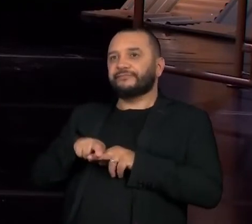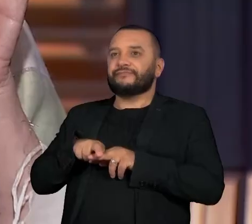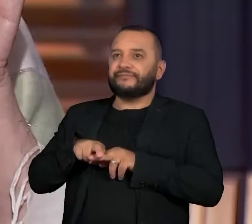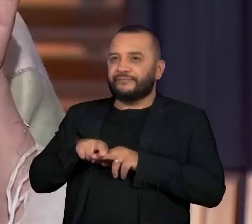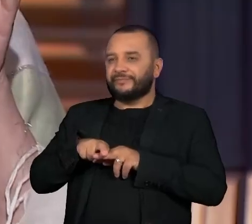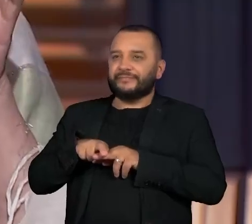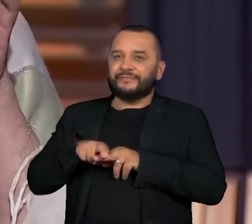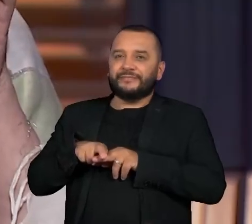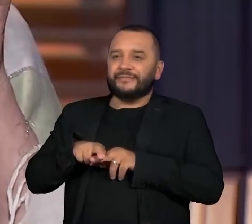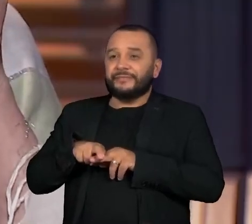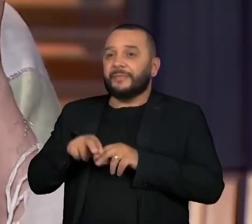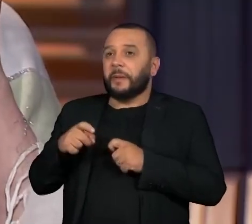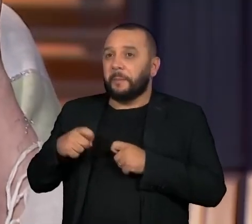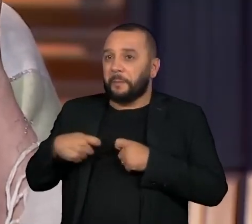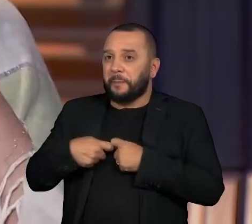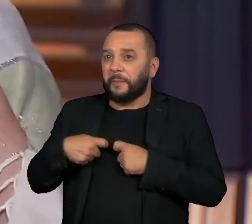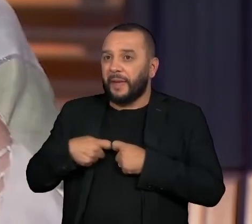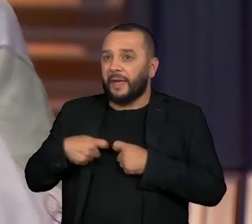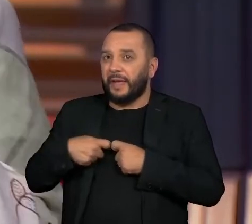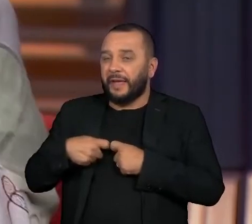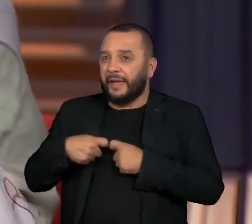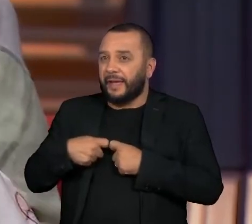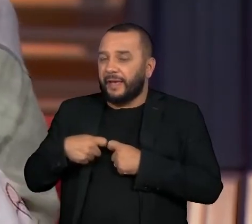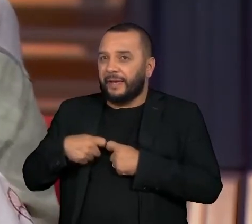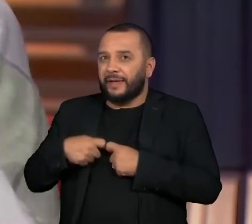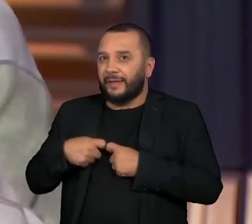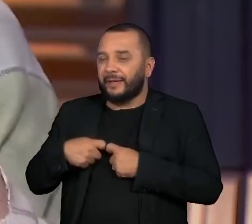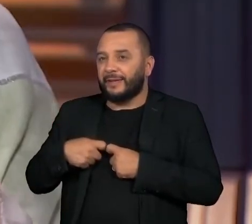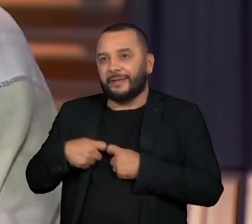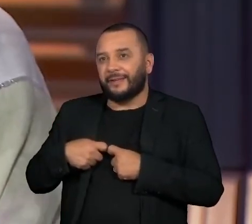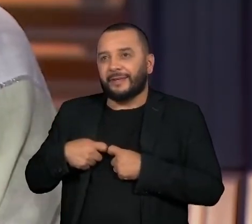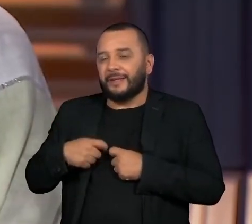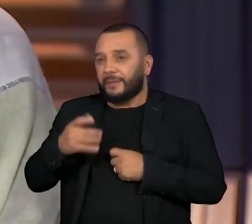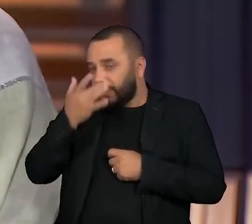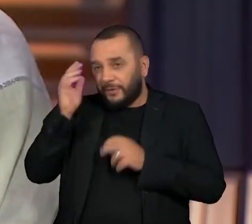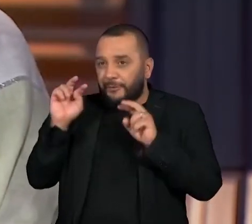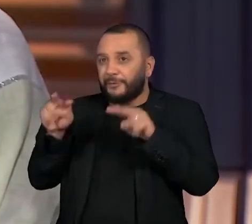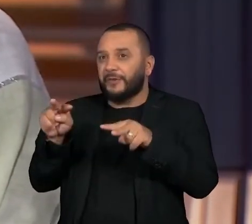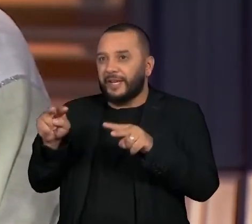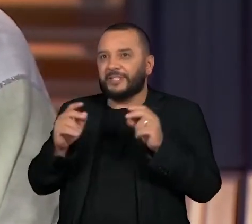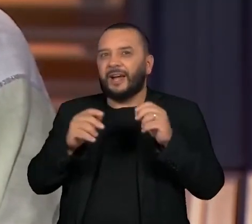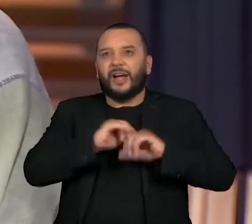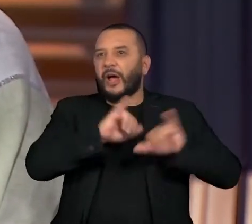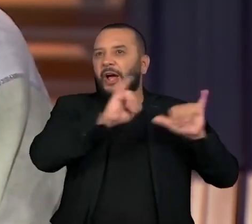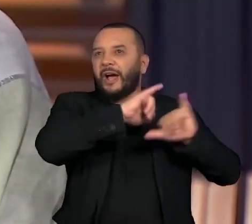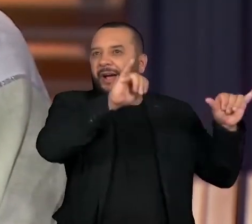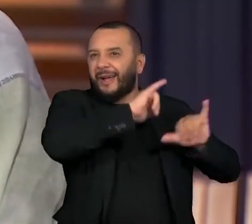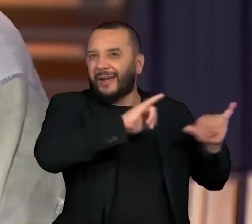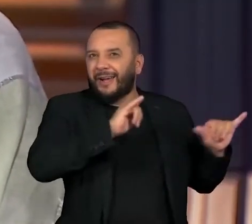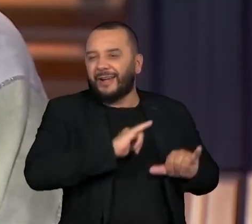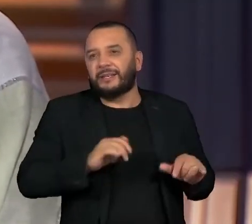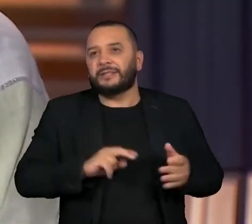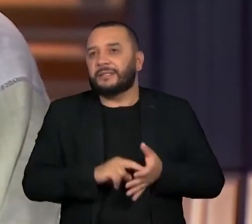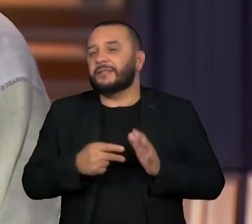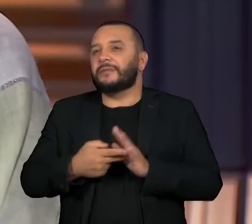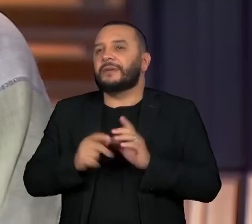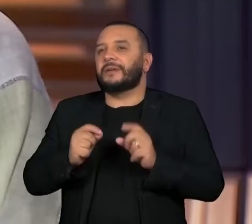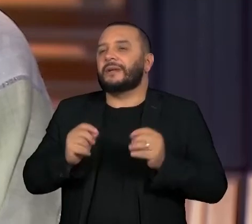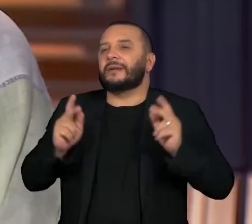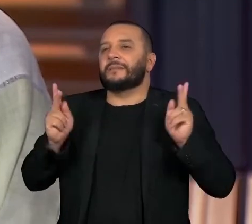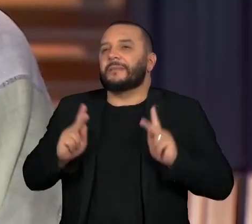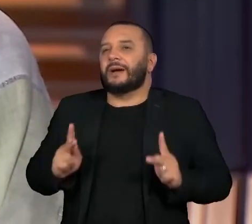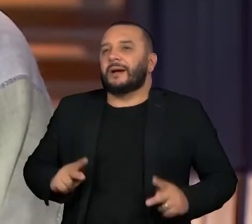com aquelas meninas vira o assunto isso quer dizer que nós somos respirando Marcelo